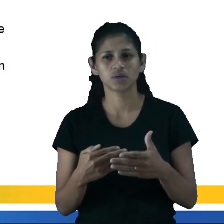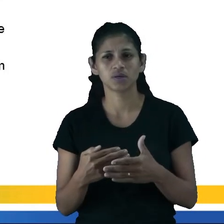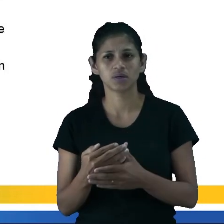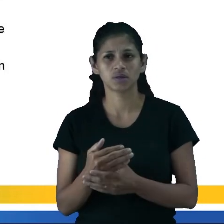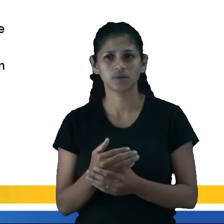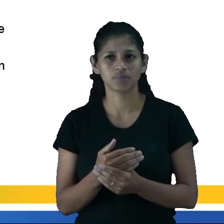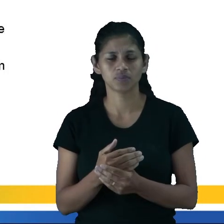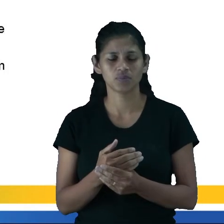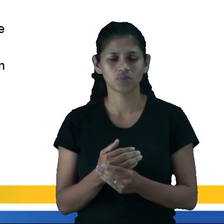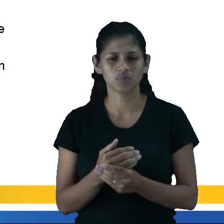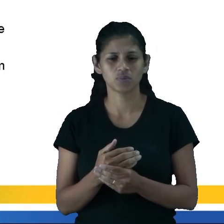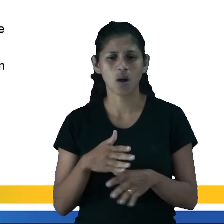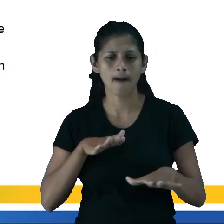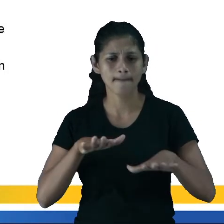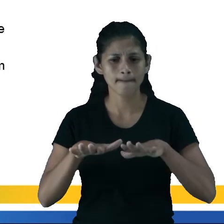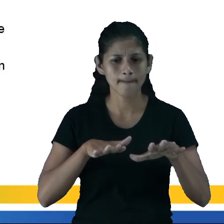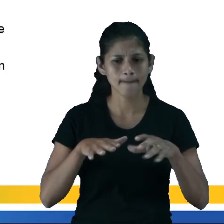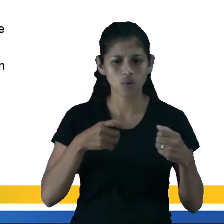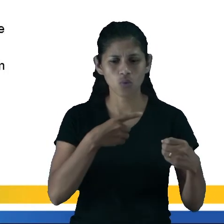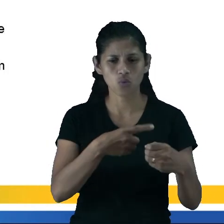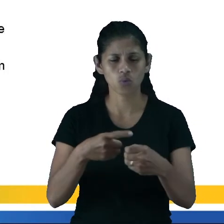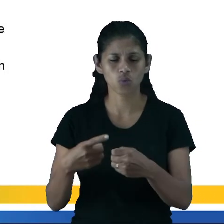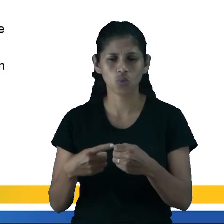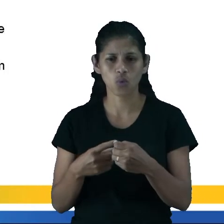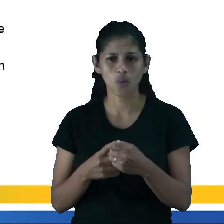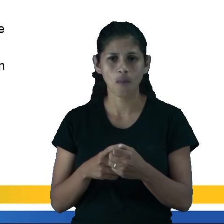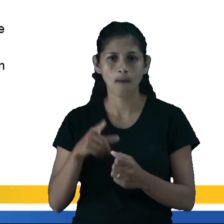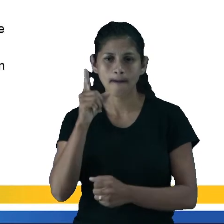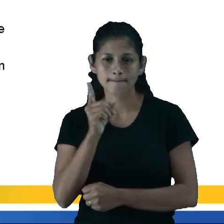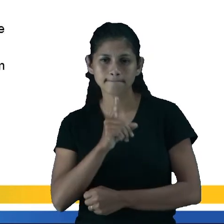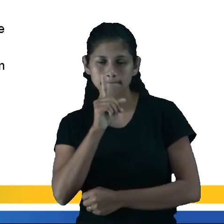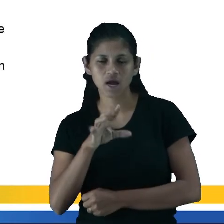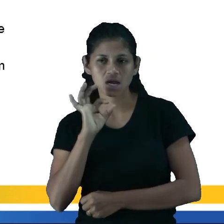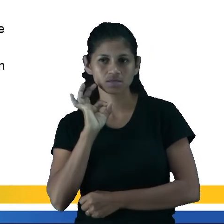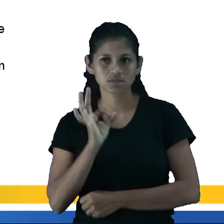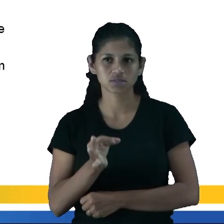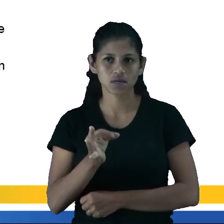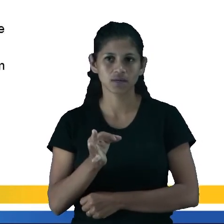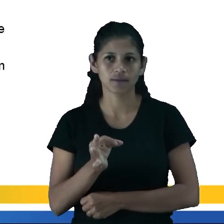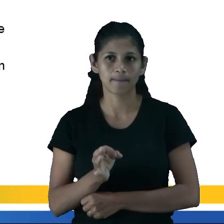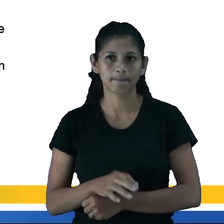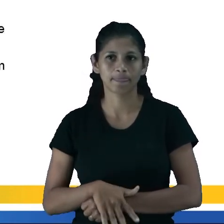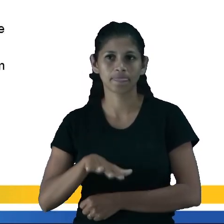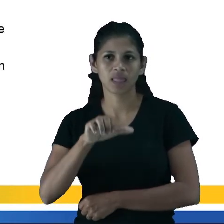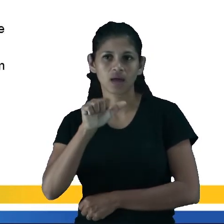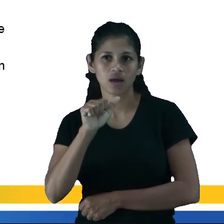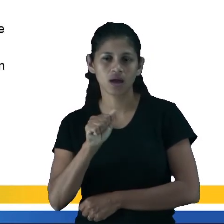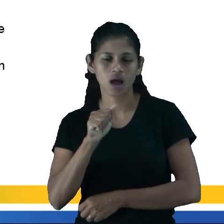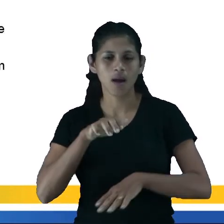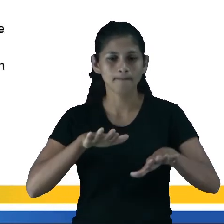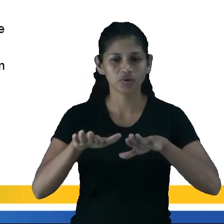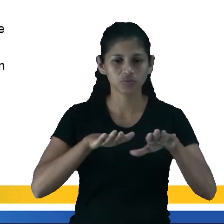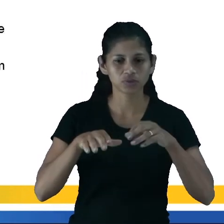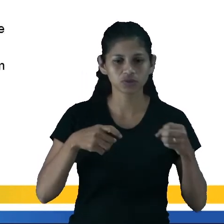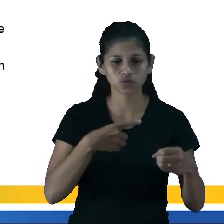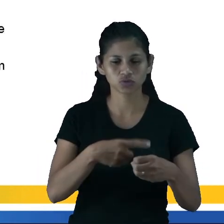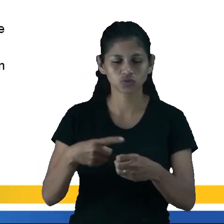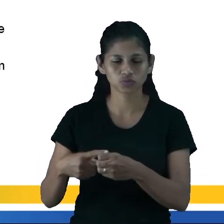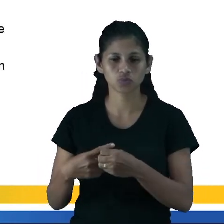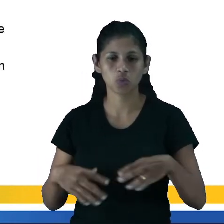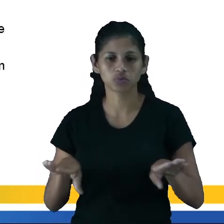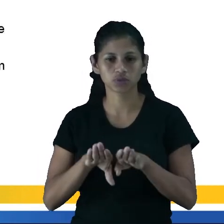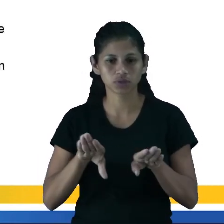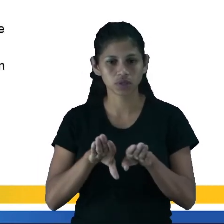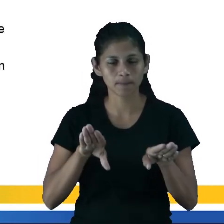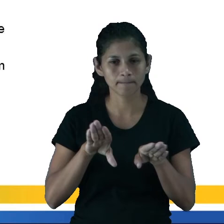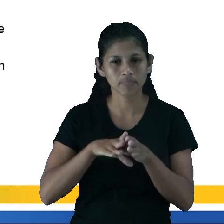dia. Sobre mobilidade urbana, assinale a alternativa correta. Alternativa A. A mobilidade urbana também é uma questão